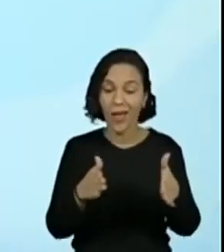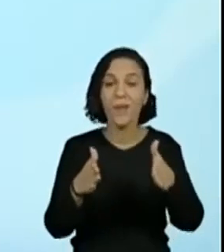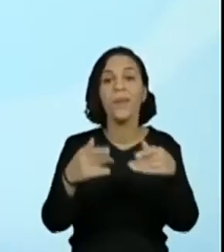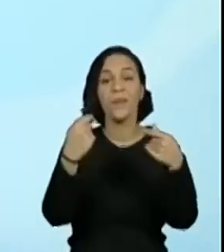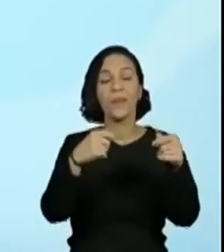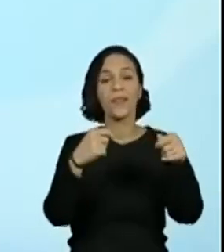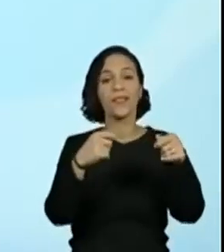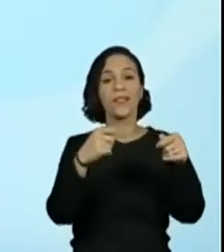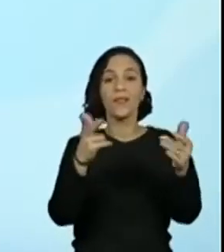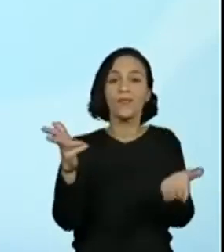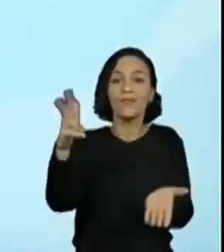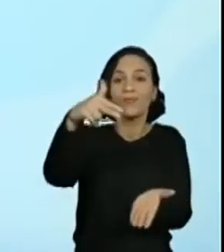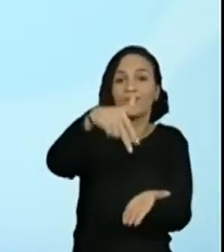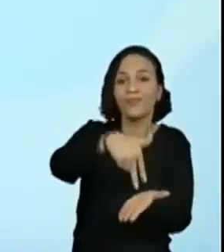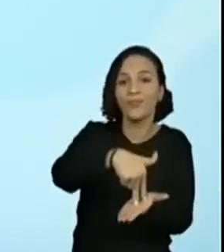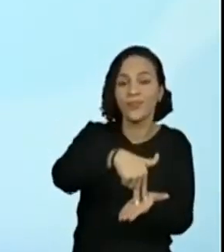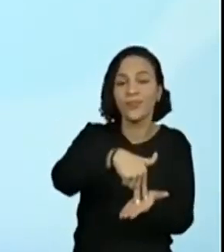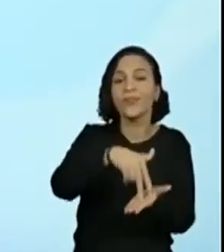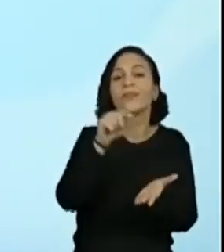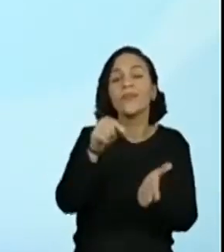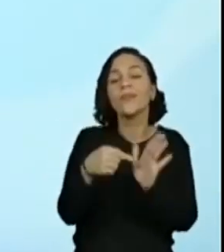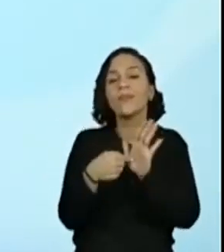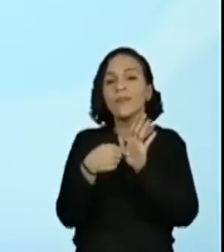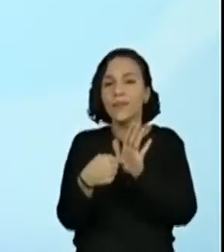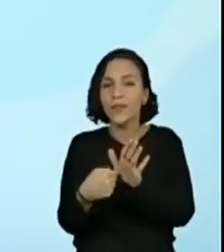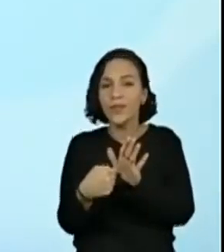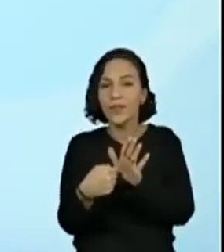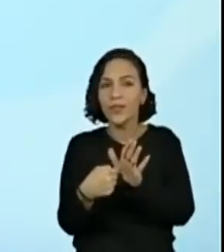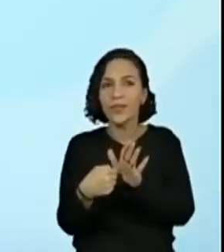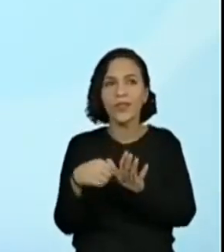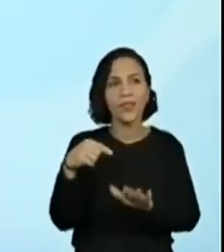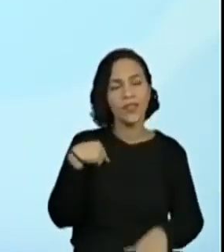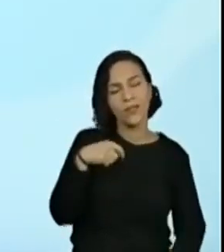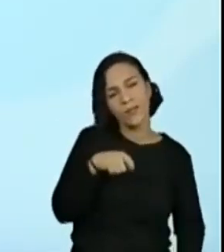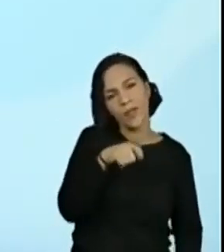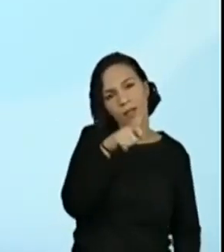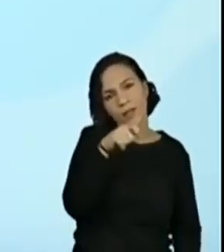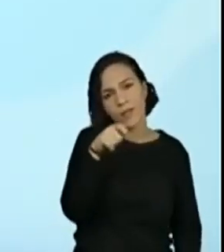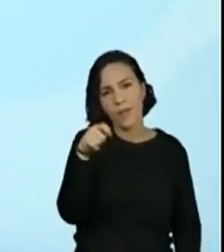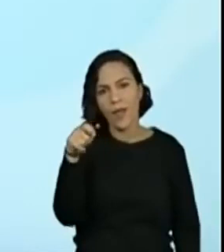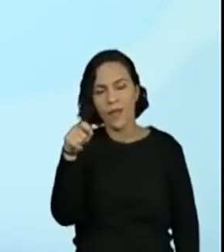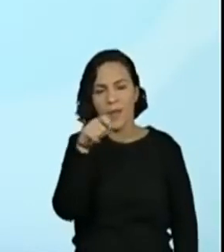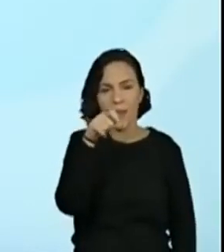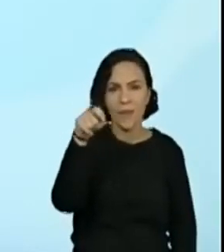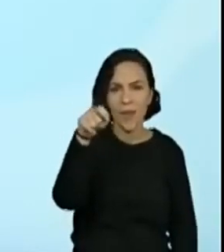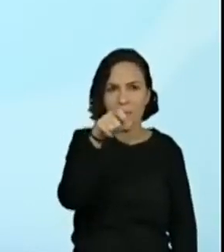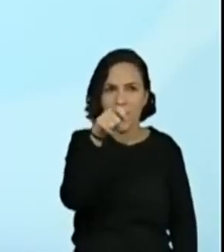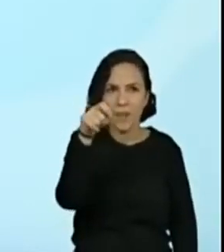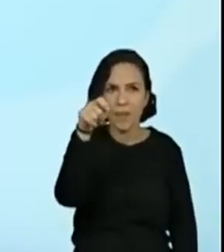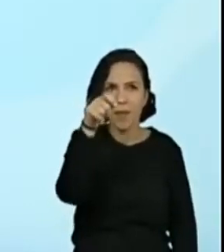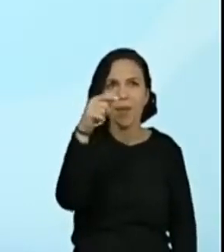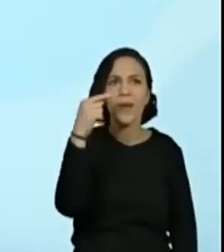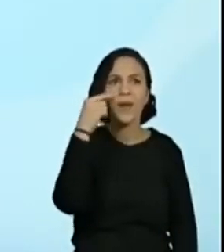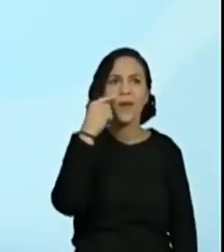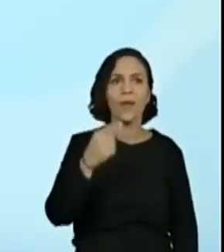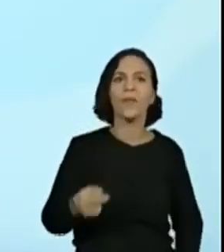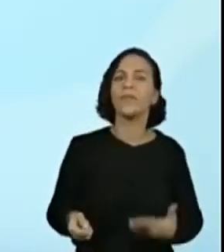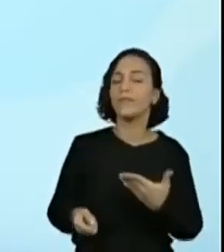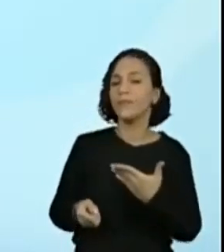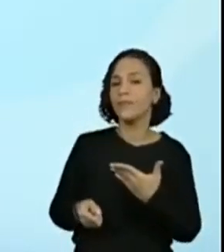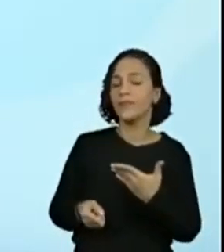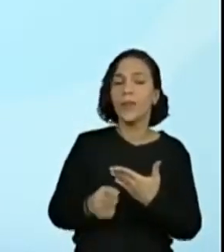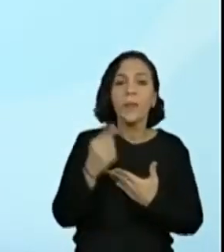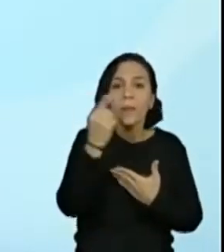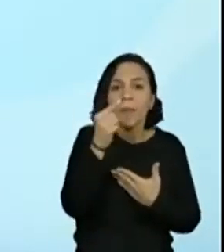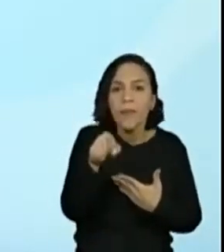fazer? Mostrando aqui o que eu fui fazendo todo o caminho, né, ó? A gente tem mais perto